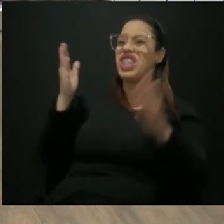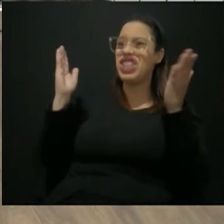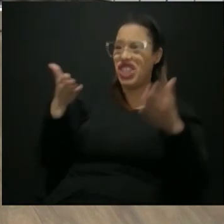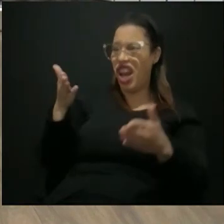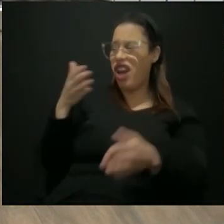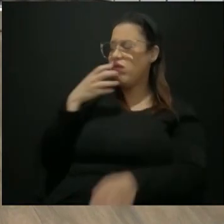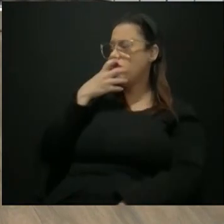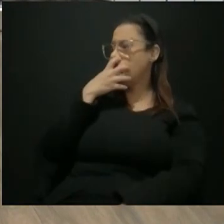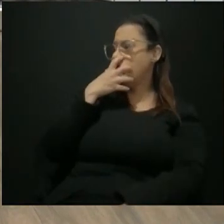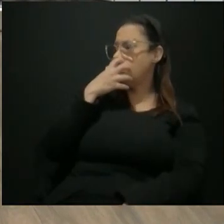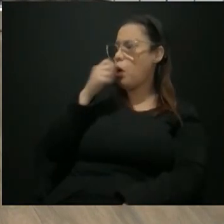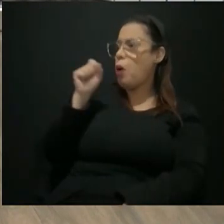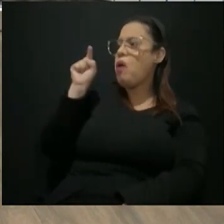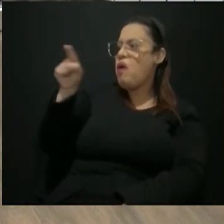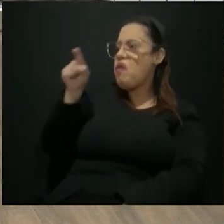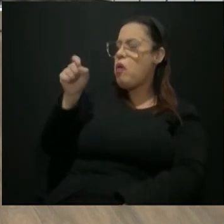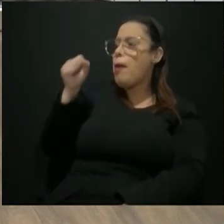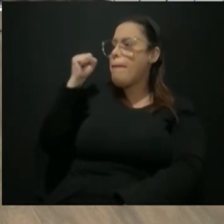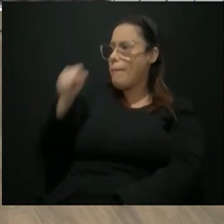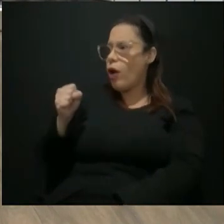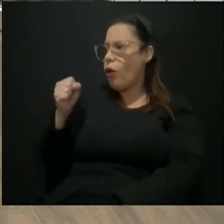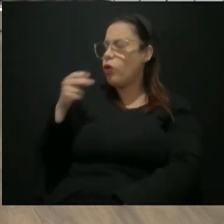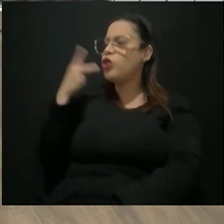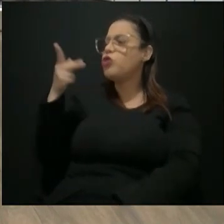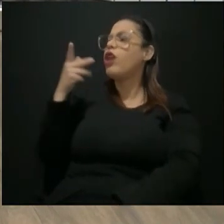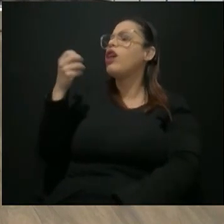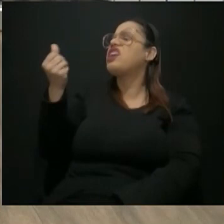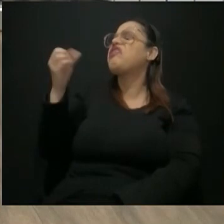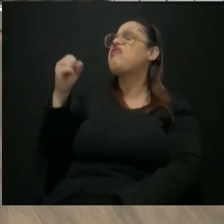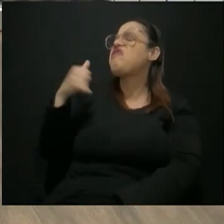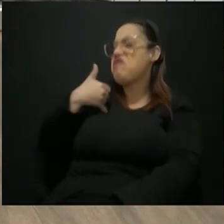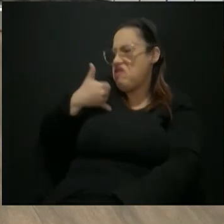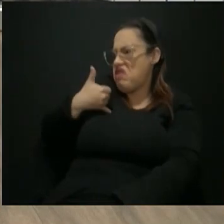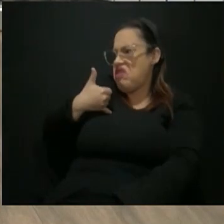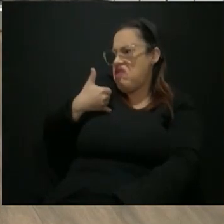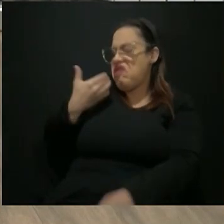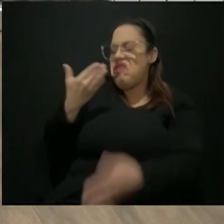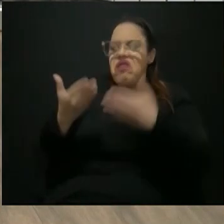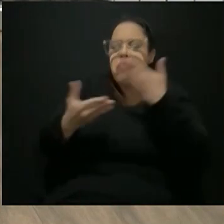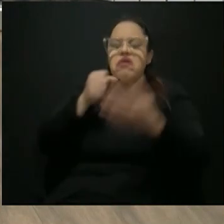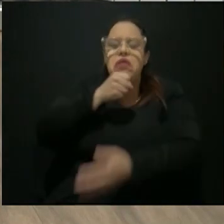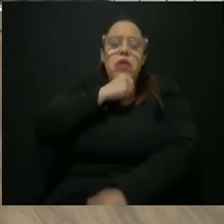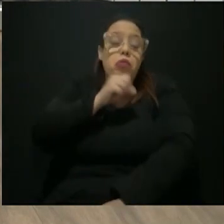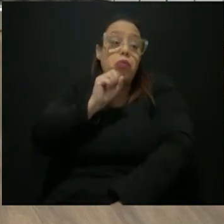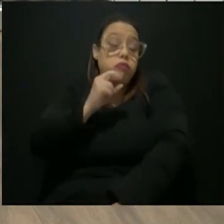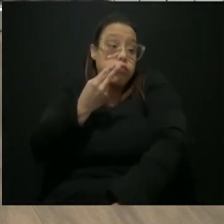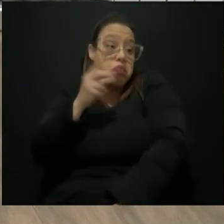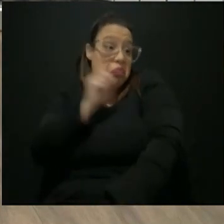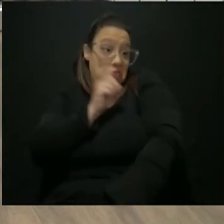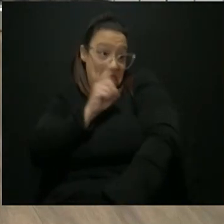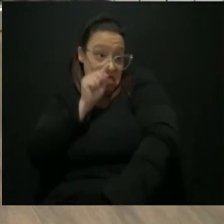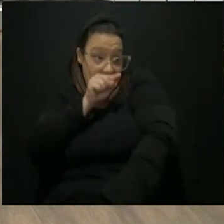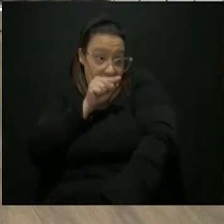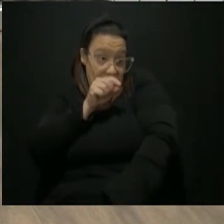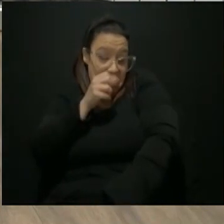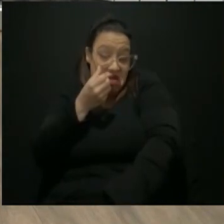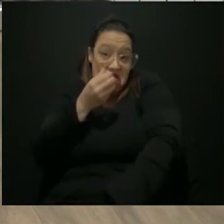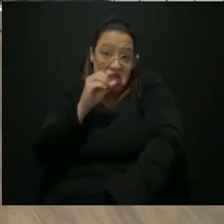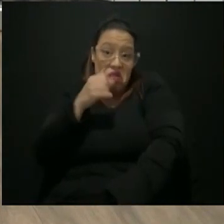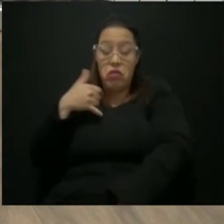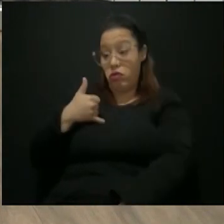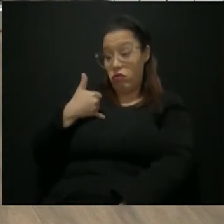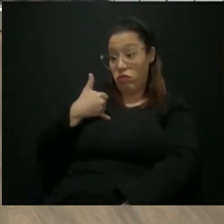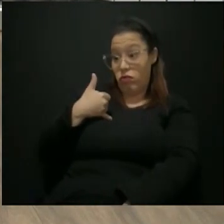que você está com 60 anos e já está numa fase do envelhecimento ou não? Você está com 60 anos e se